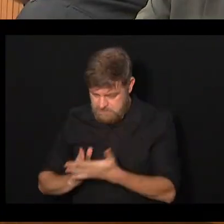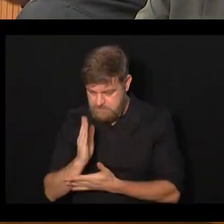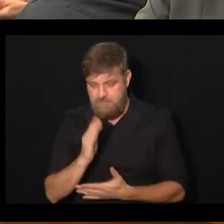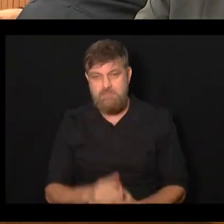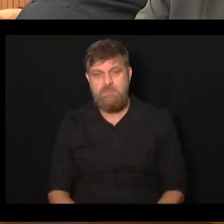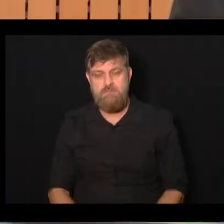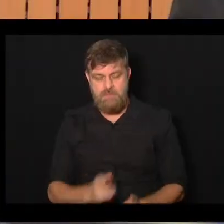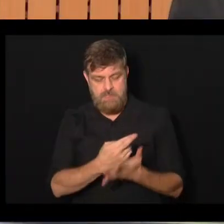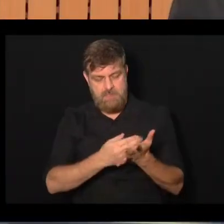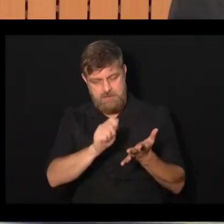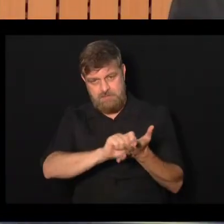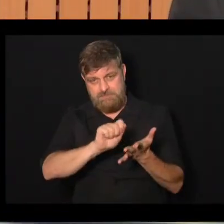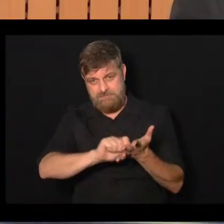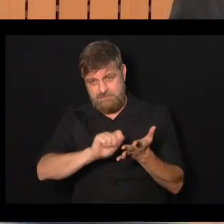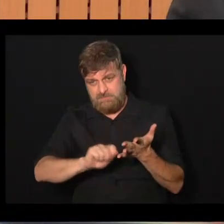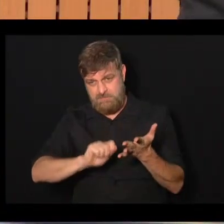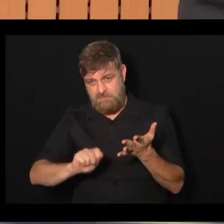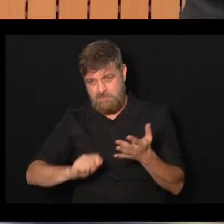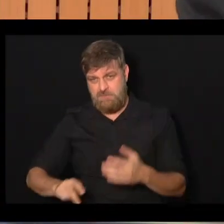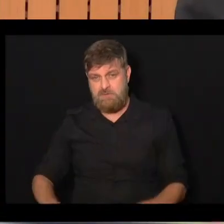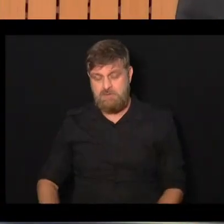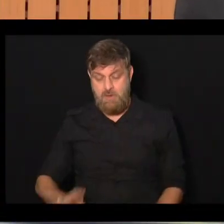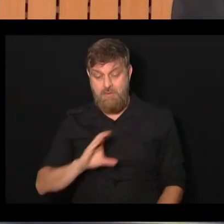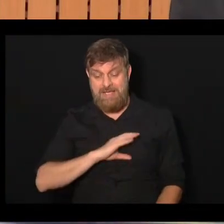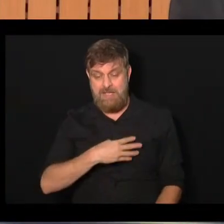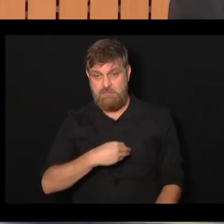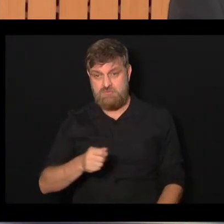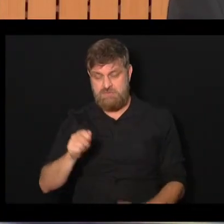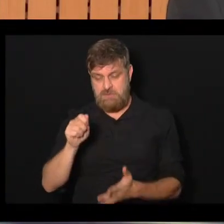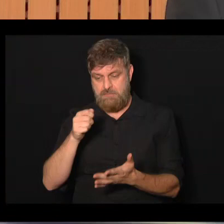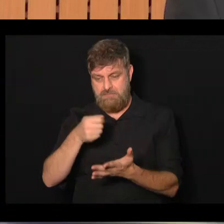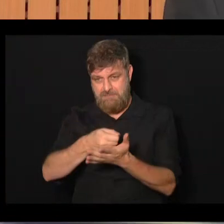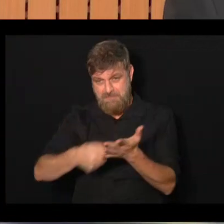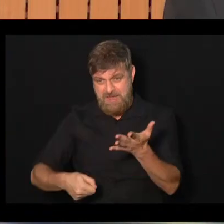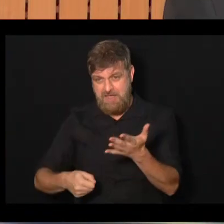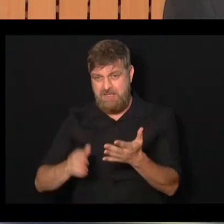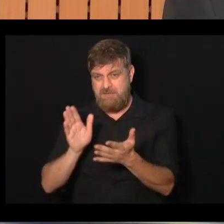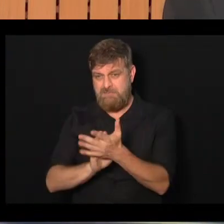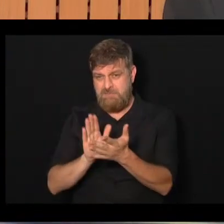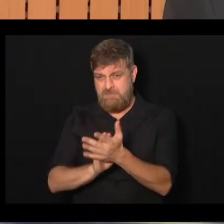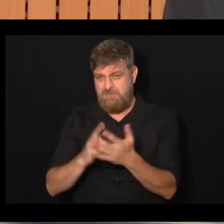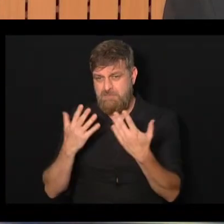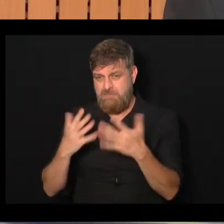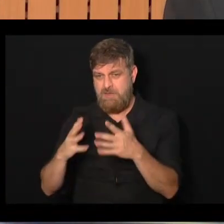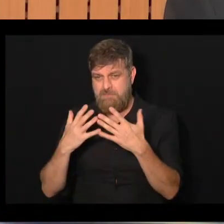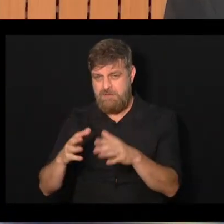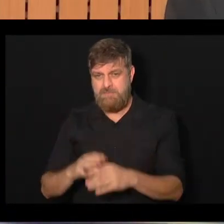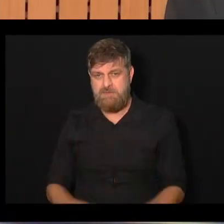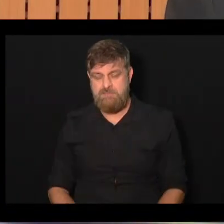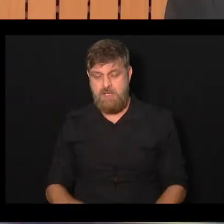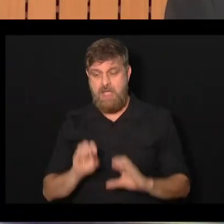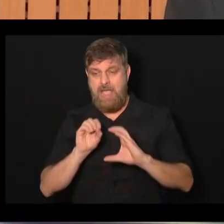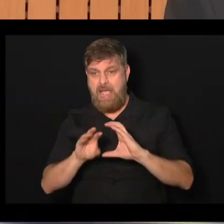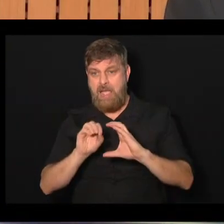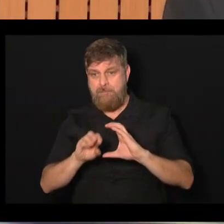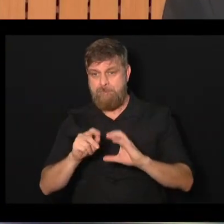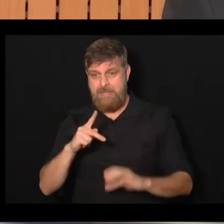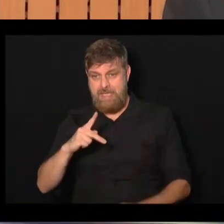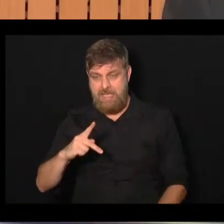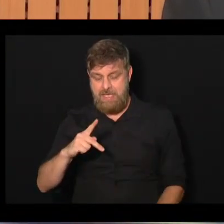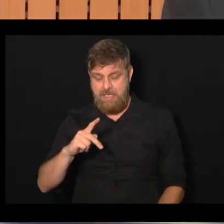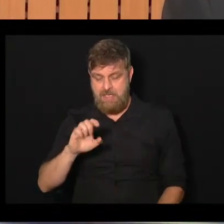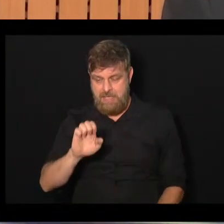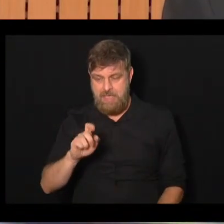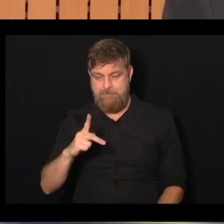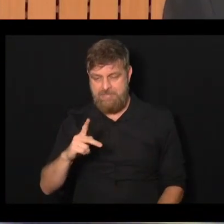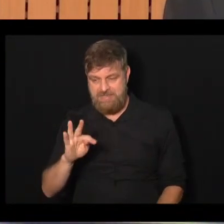Aprovado. Requerimento 2178 do senhor Campos Filho, requerendo votos de aplauso para emissoras pioneiras de televisão EPTV